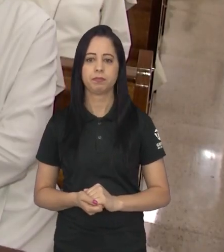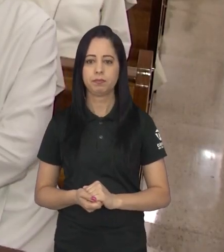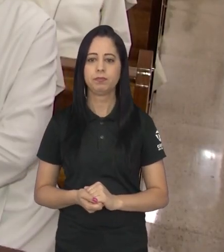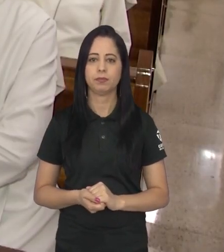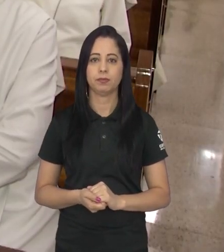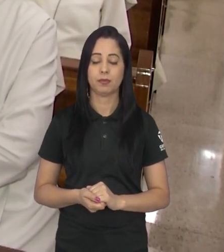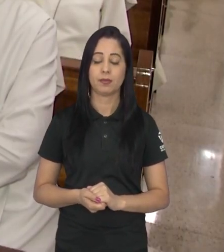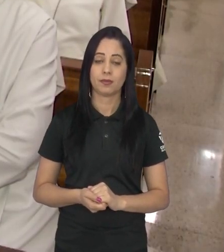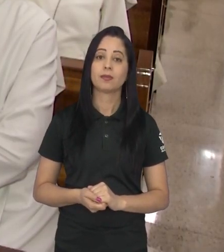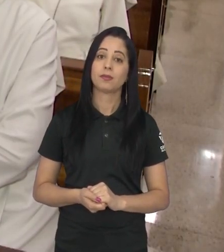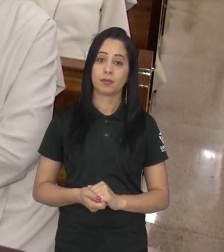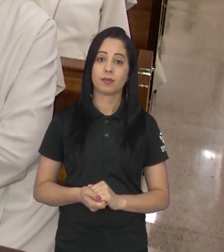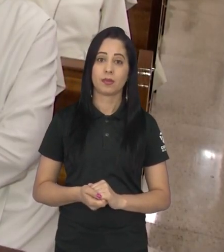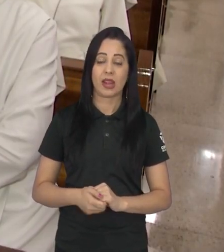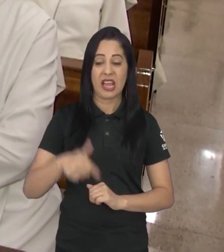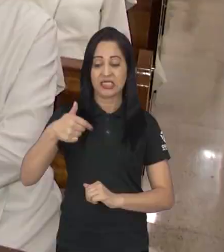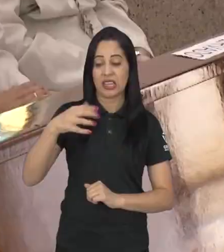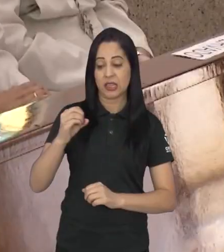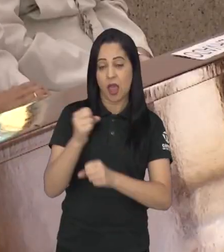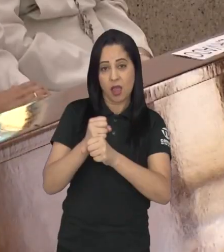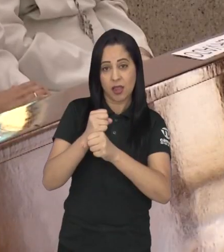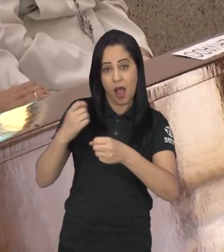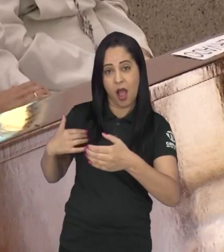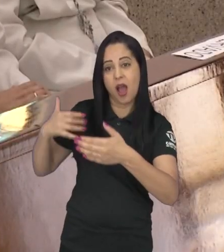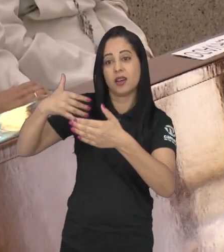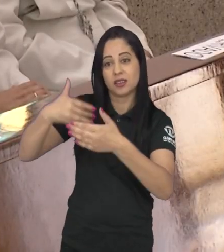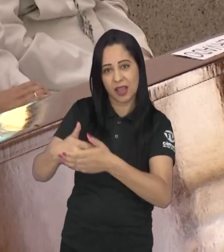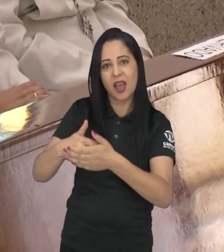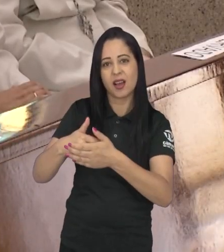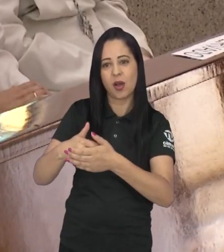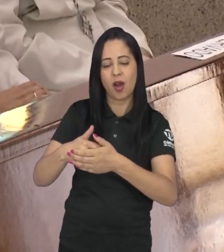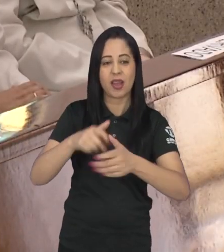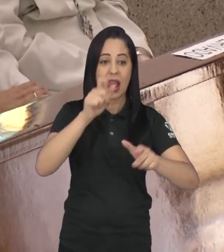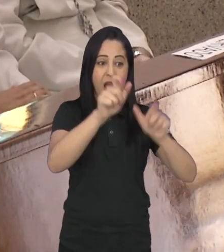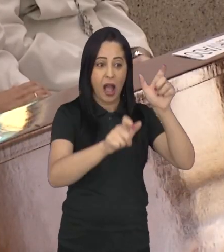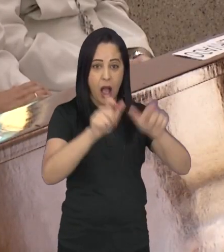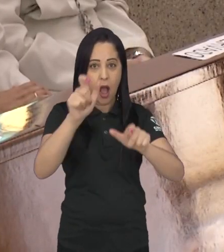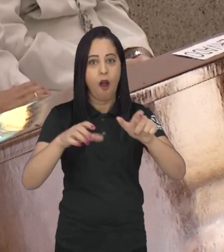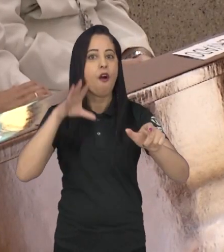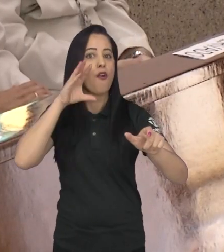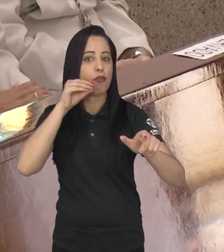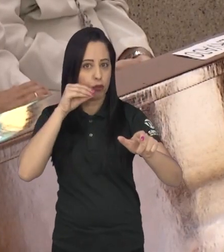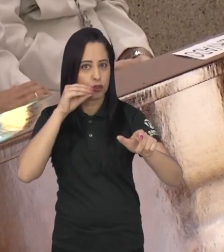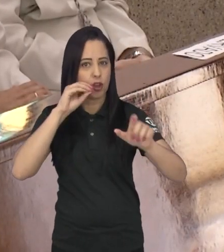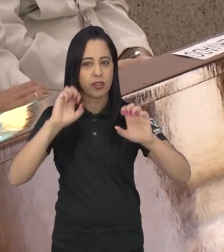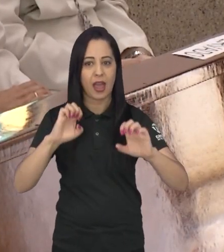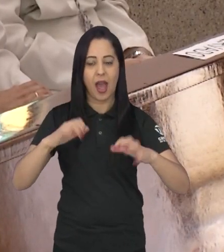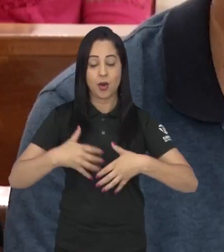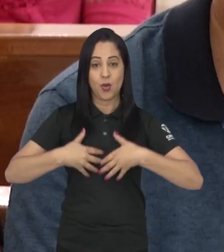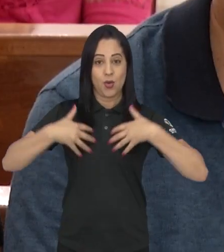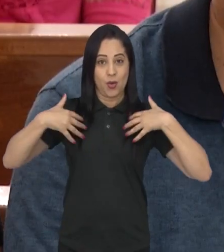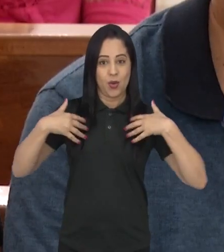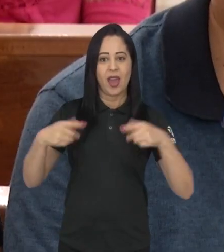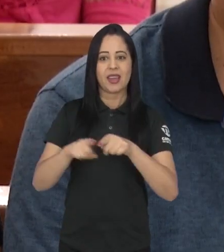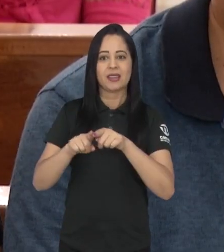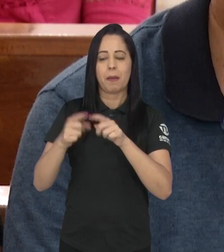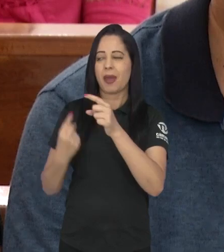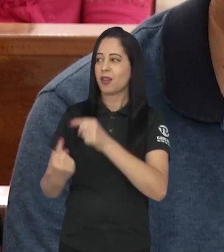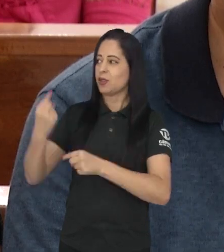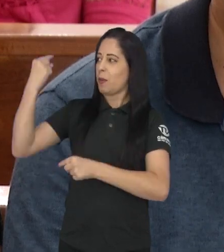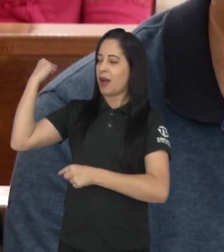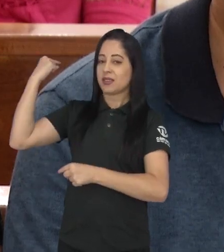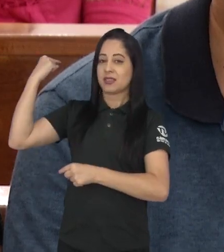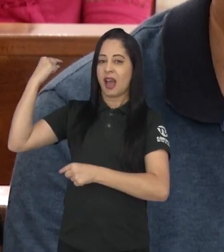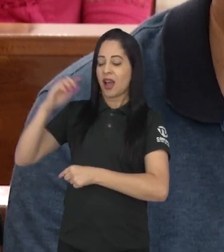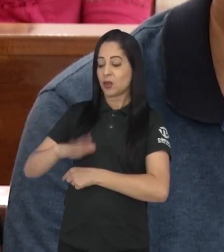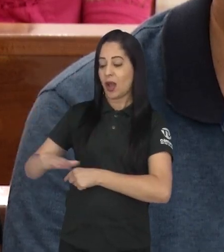isso, os serviços prestados até aqui são celebrados tanto por quem continua fazendo parte do hospital, quanto por quem um